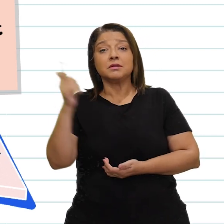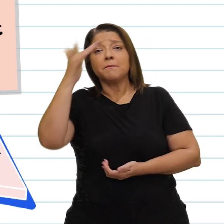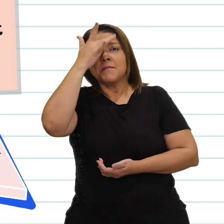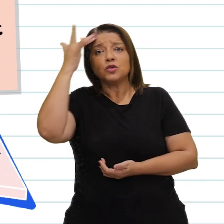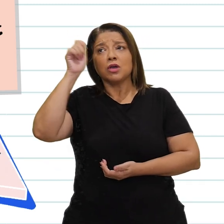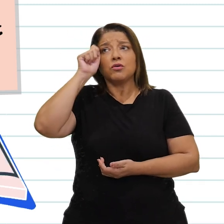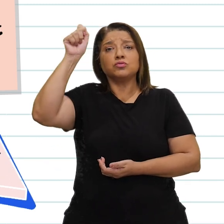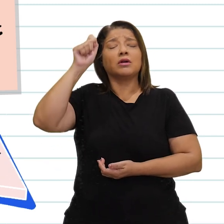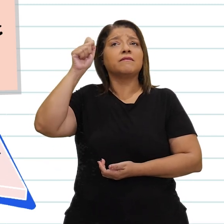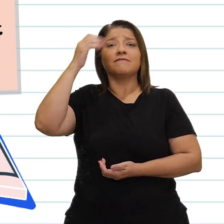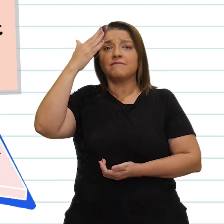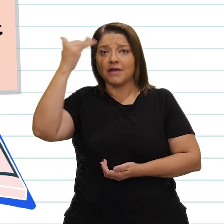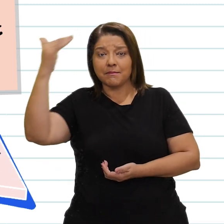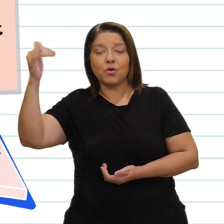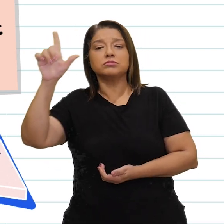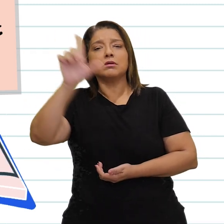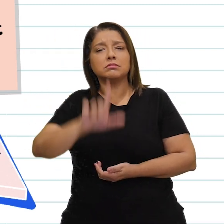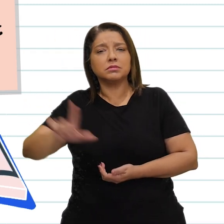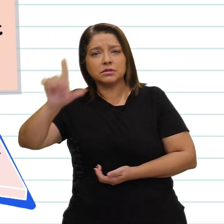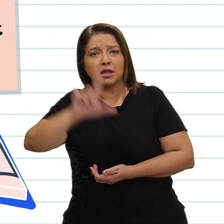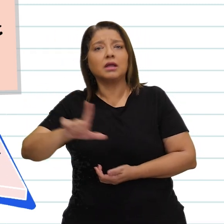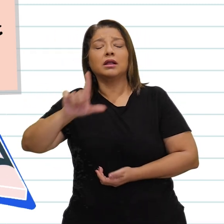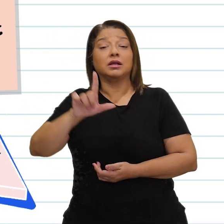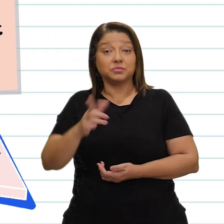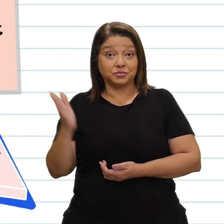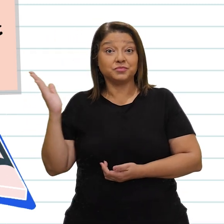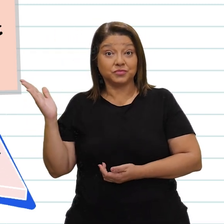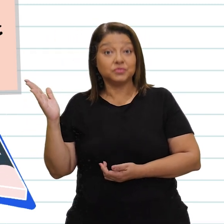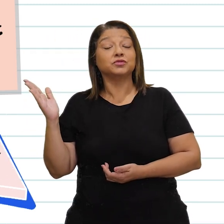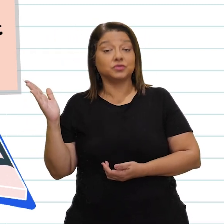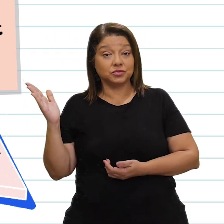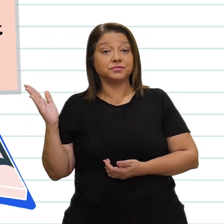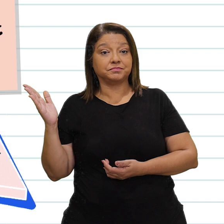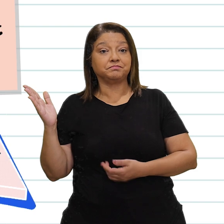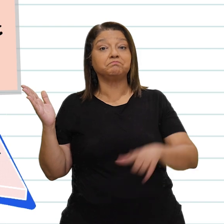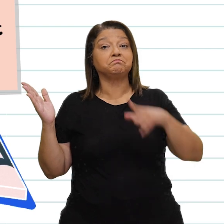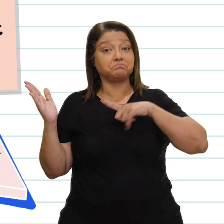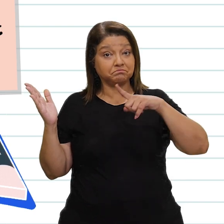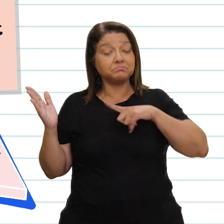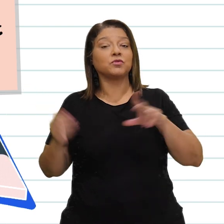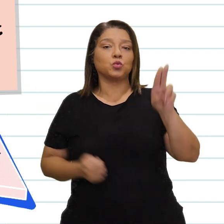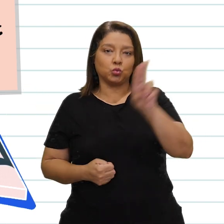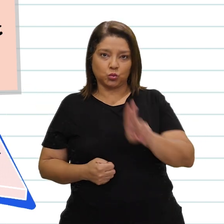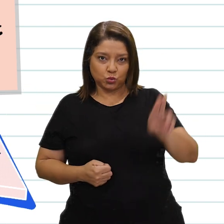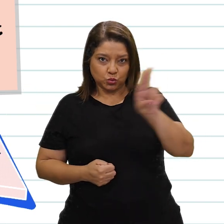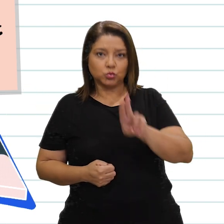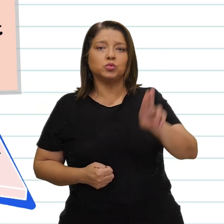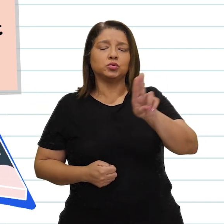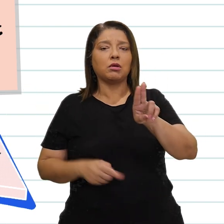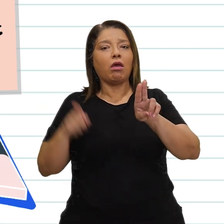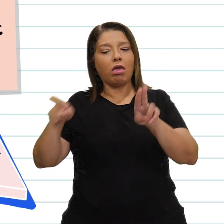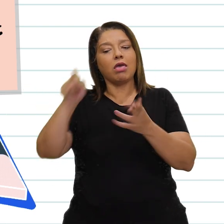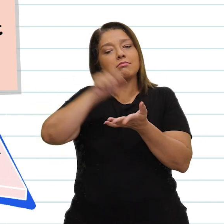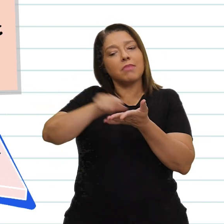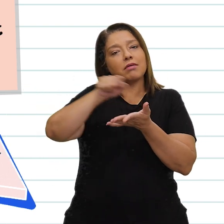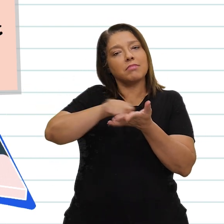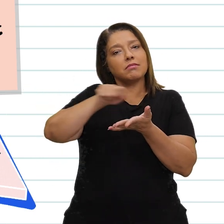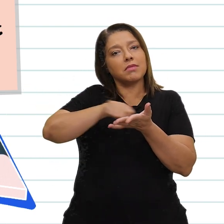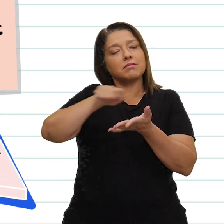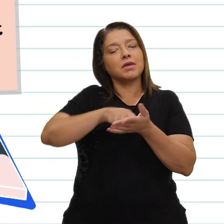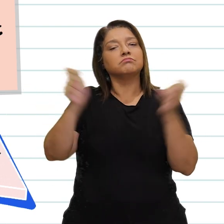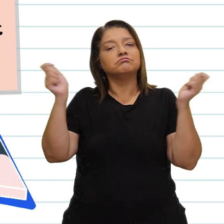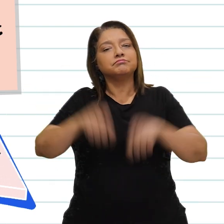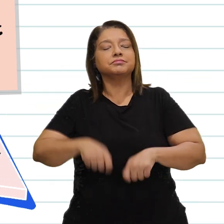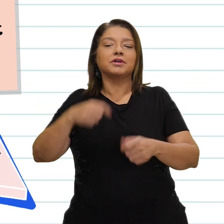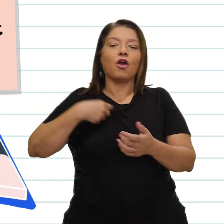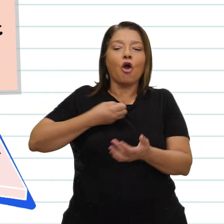como Anne Frank, Virginia Woolf e Franz Kafka, utilizaram o diário como ferramenta de